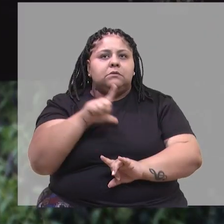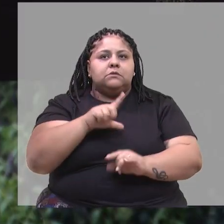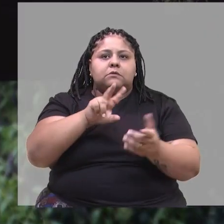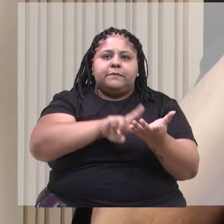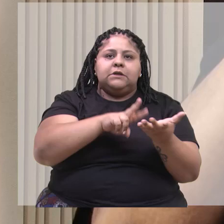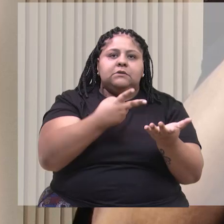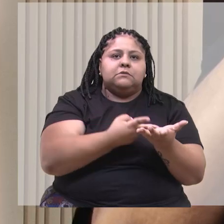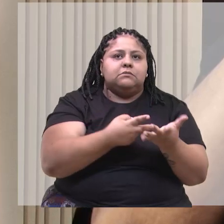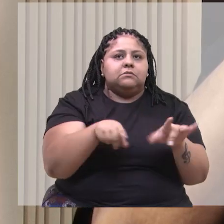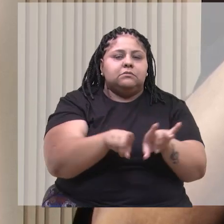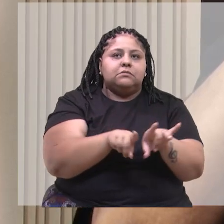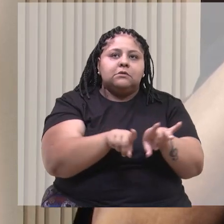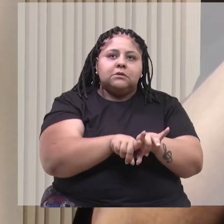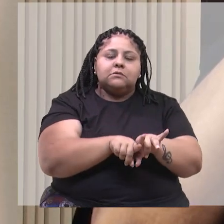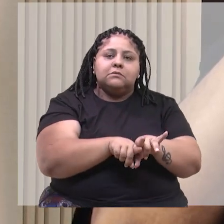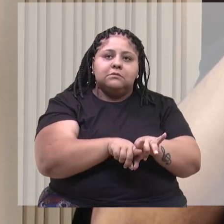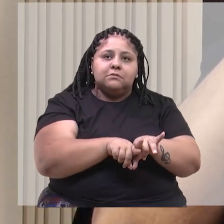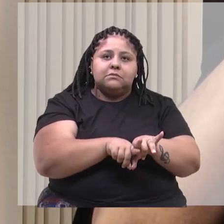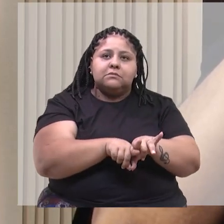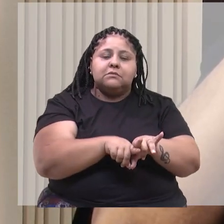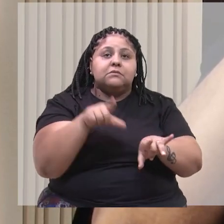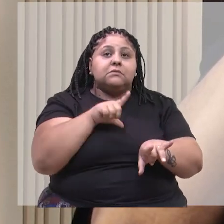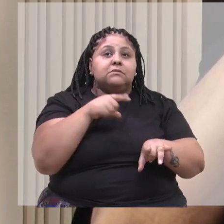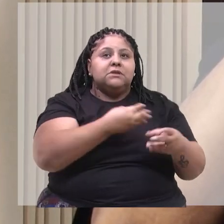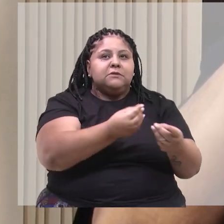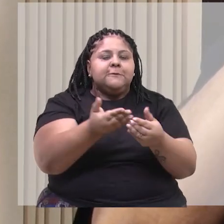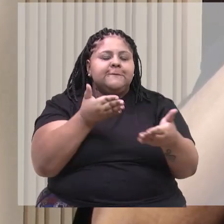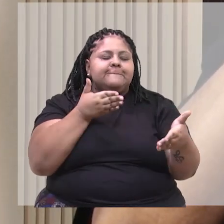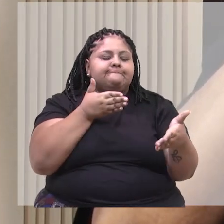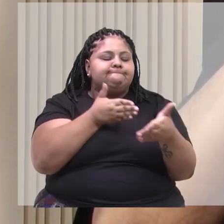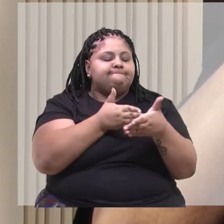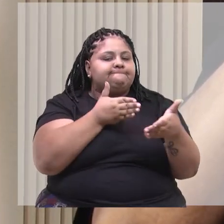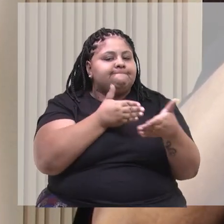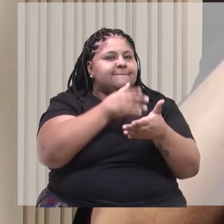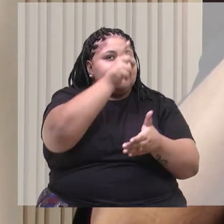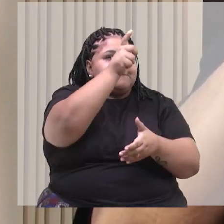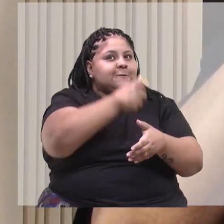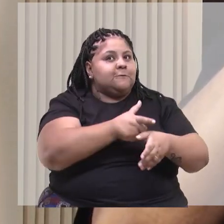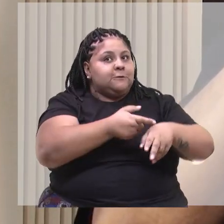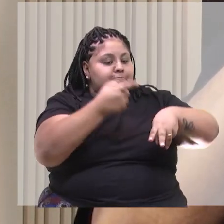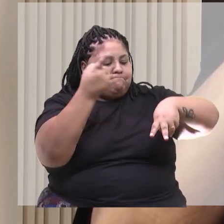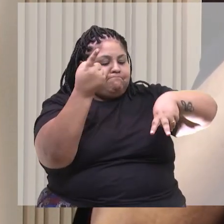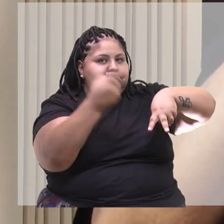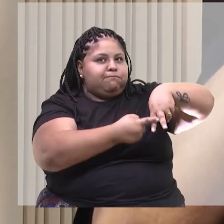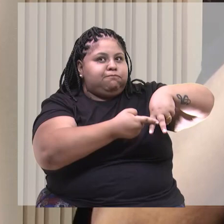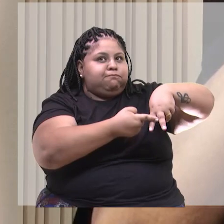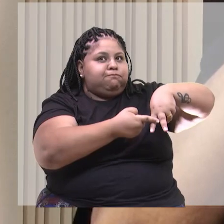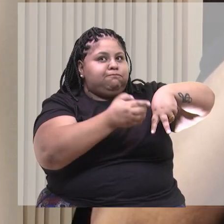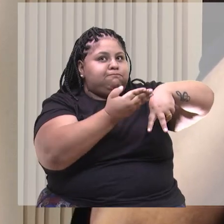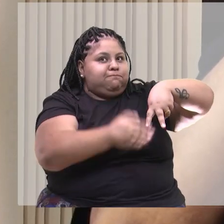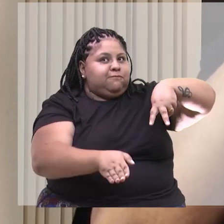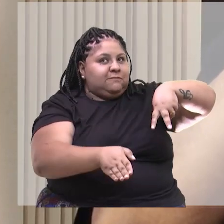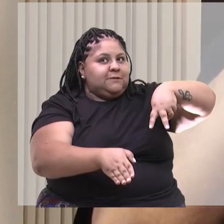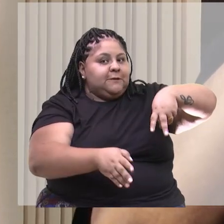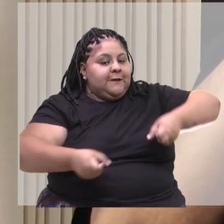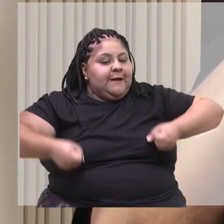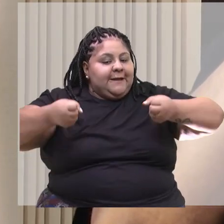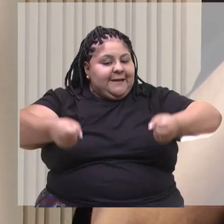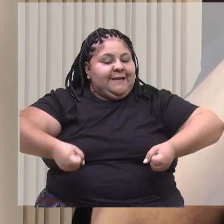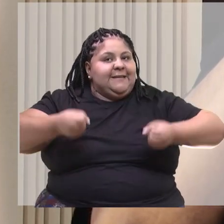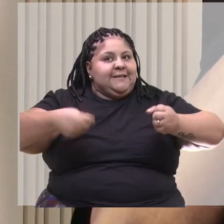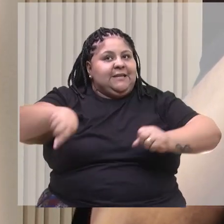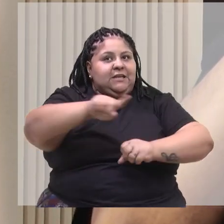Tem também intérprete, tem tudo. Nós temos muitas barreiras para pessoas amputadas, cadeirantes, temos